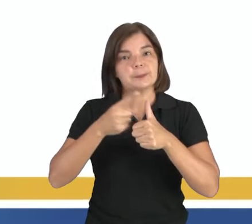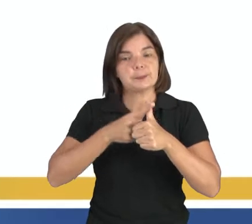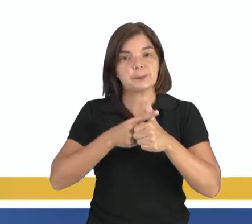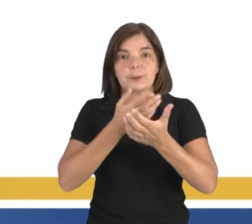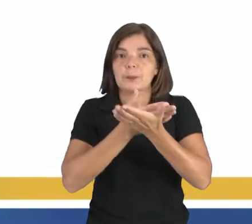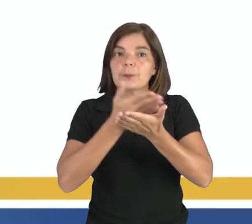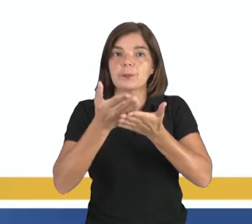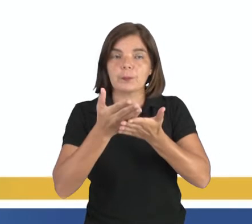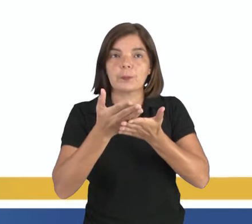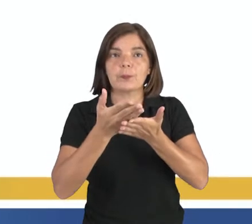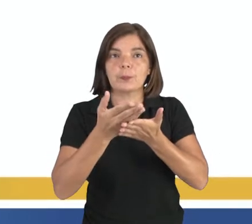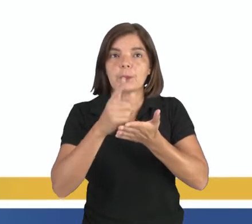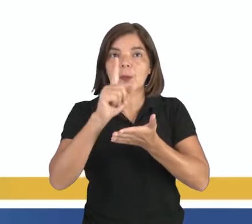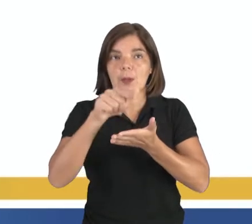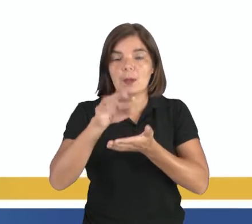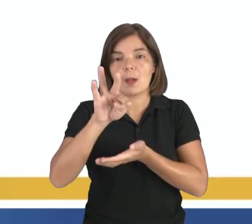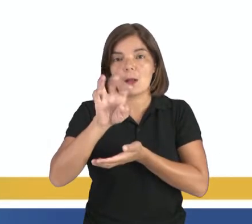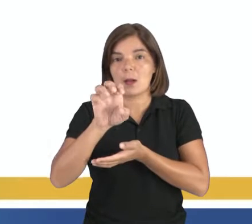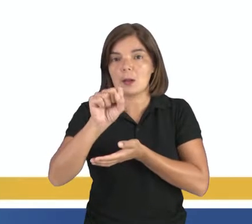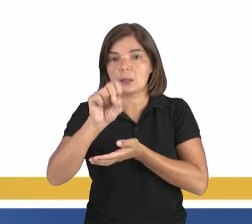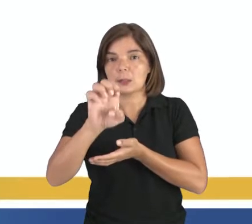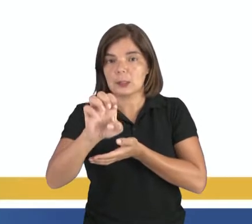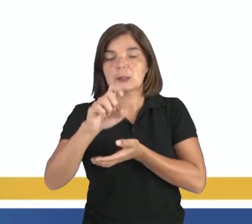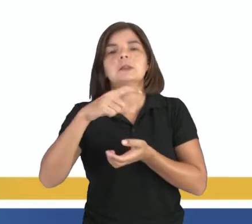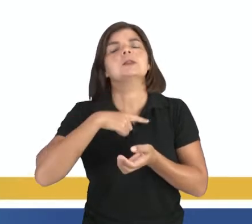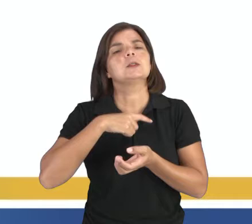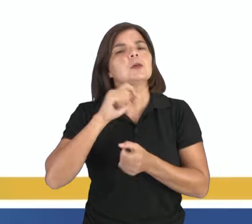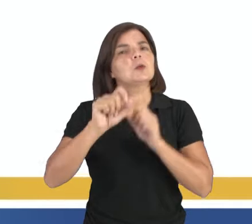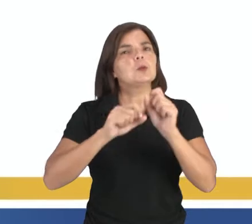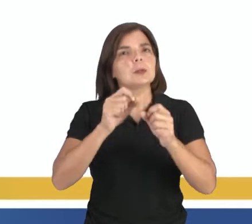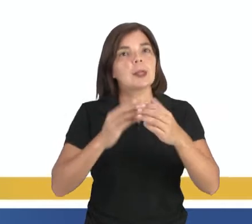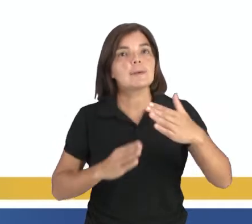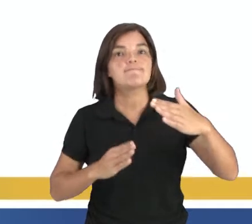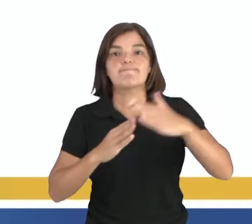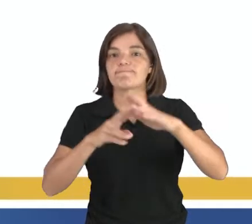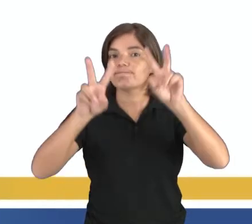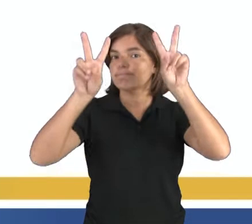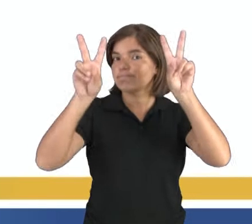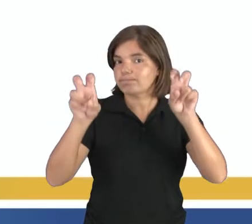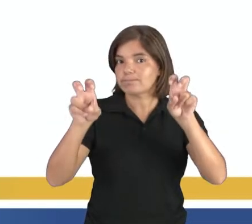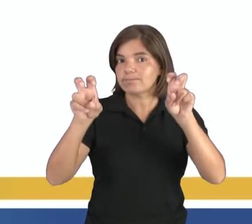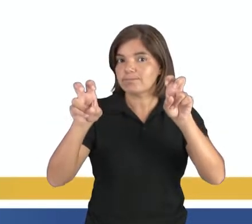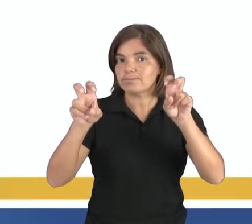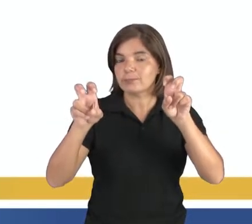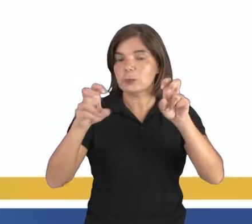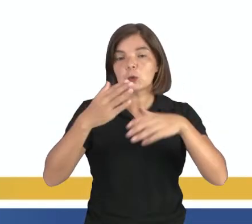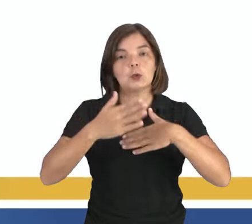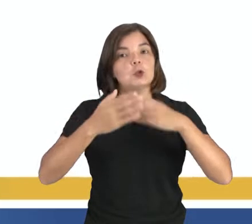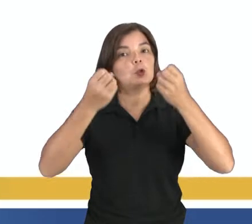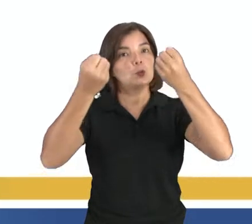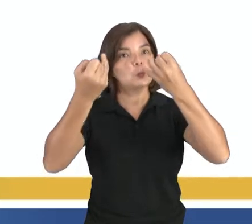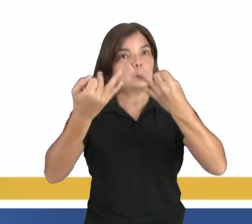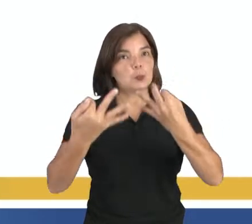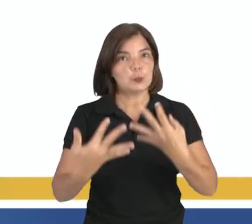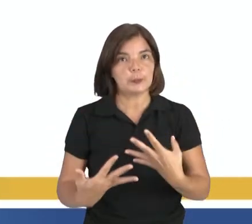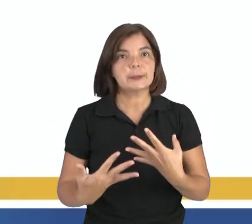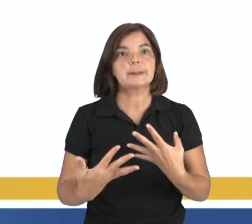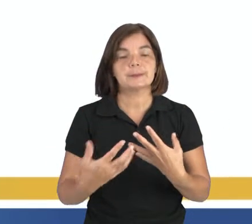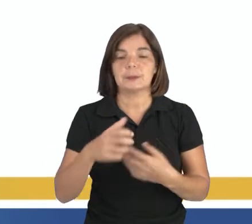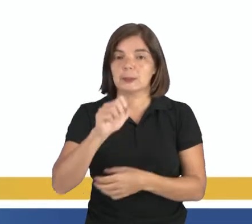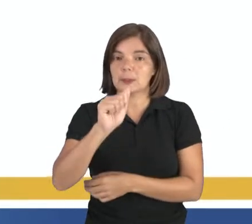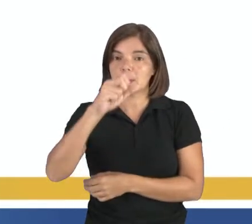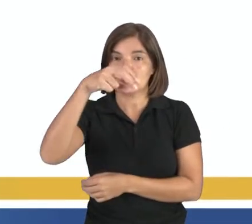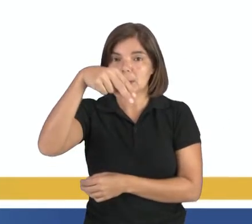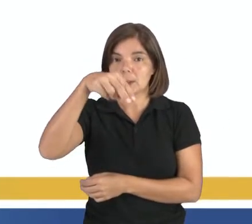a introdução, que é a tese, deve-se o quê? Delimitar o tema. O desenvolvimento, que é a